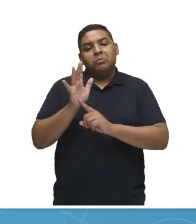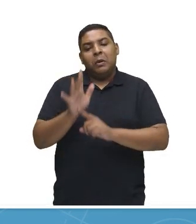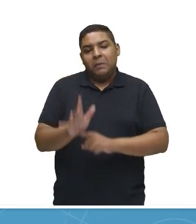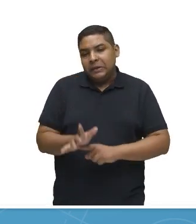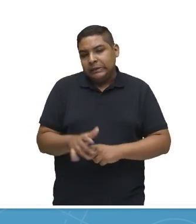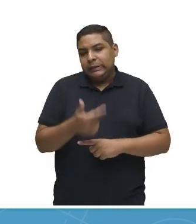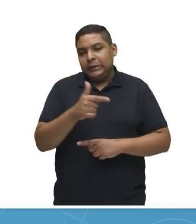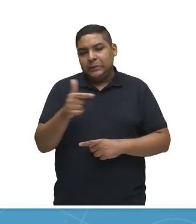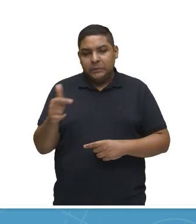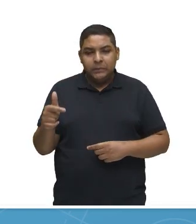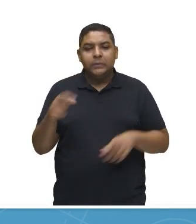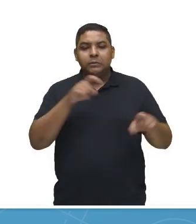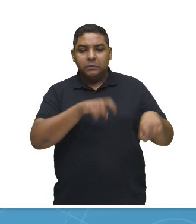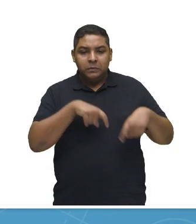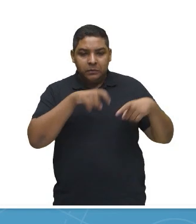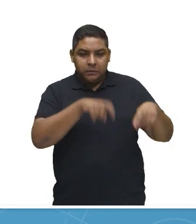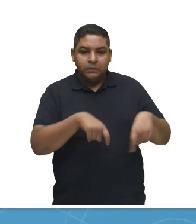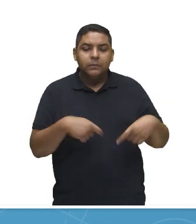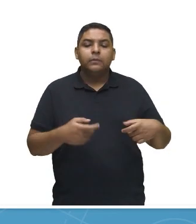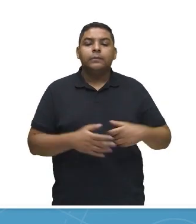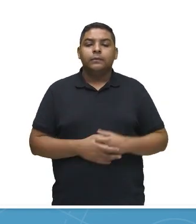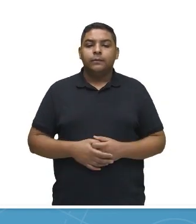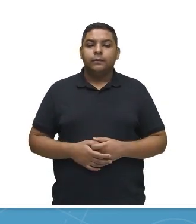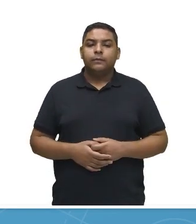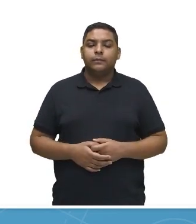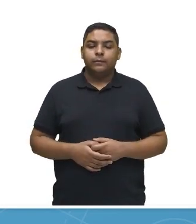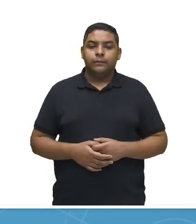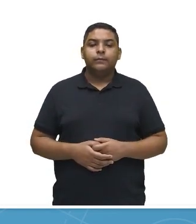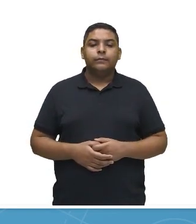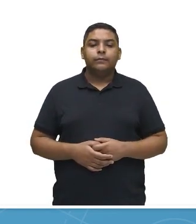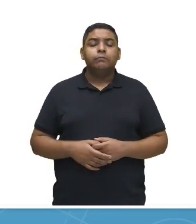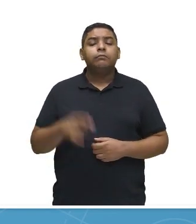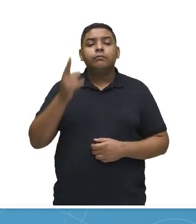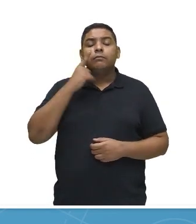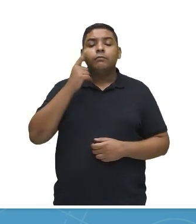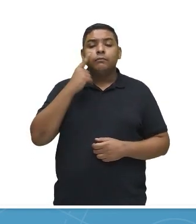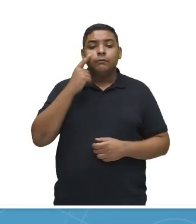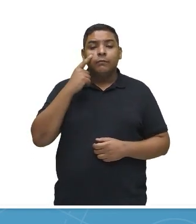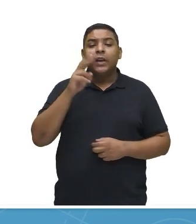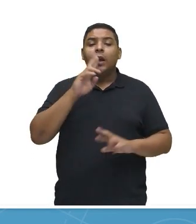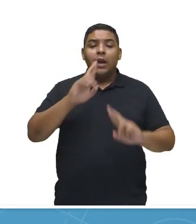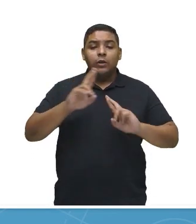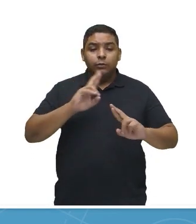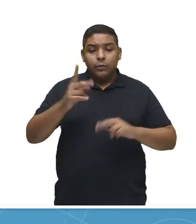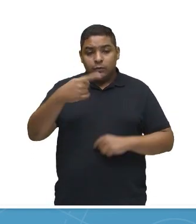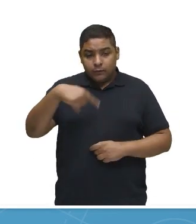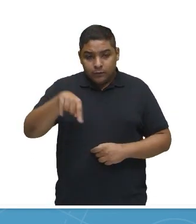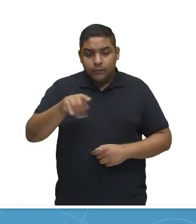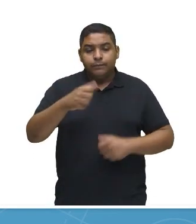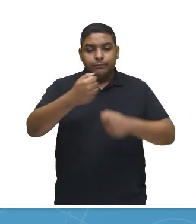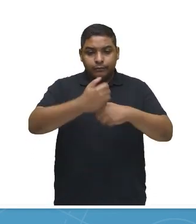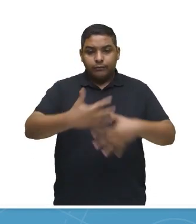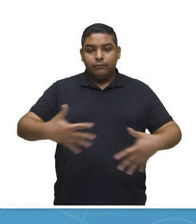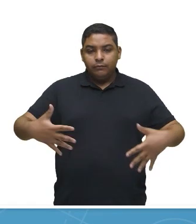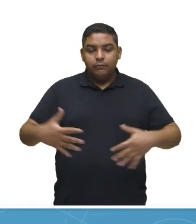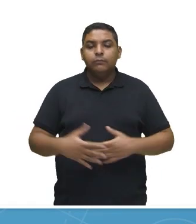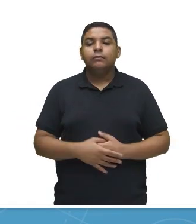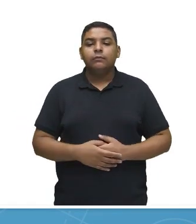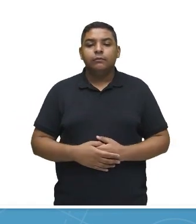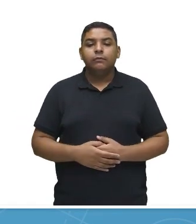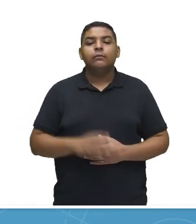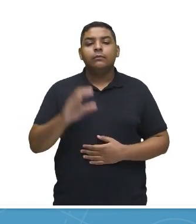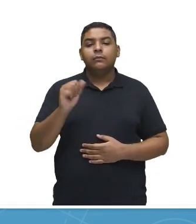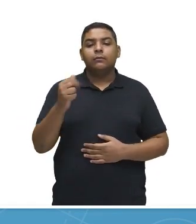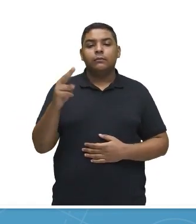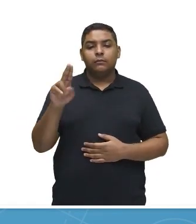atividades agropecuárias e mineradoras. Então, bora ver o que vocês responderam aqui no chat, tá? O Cauã Felipe colocou letra